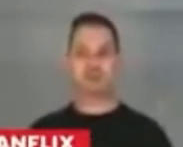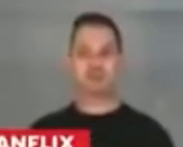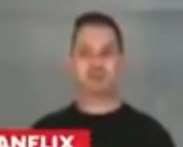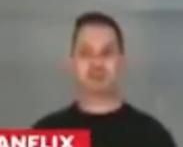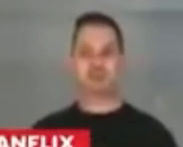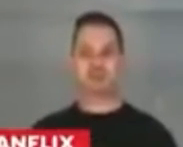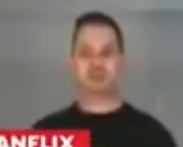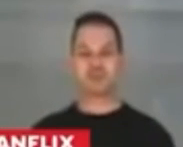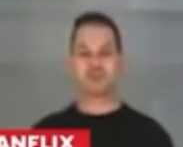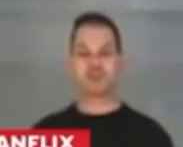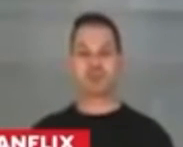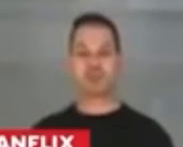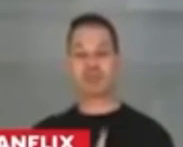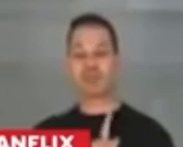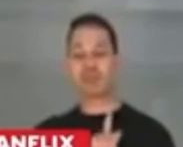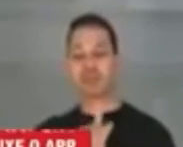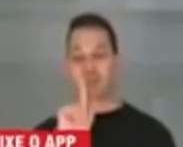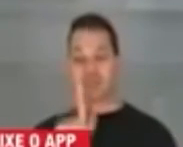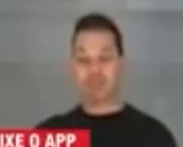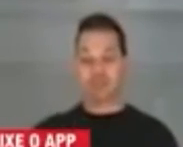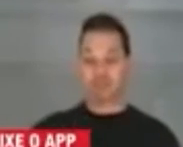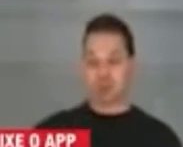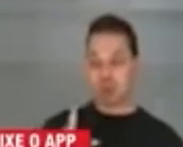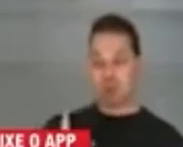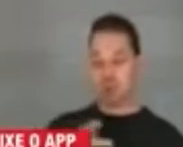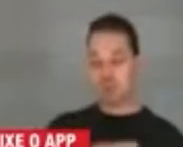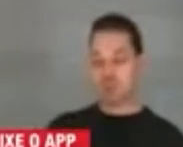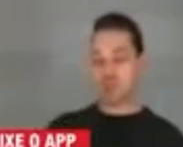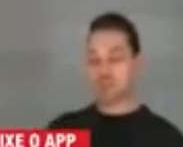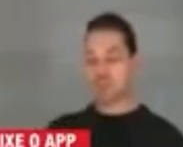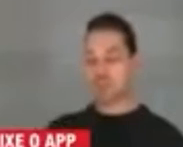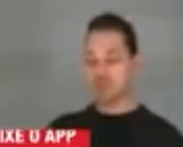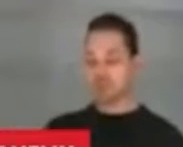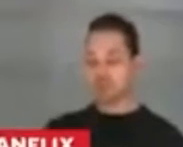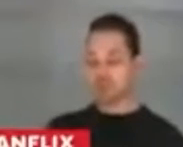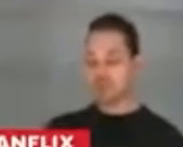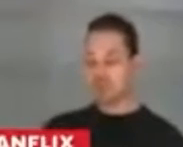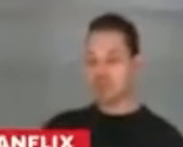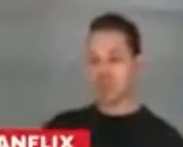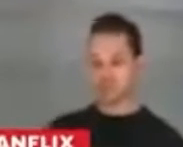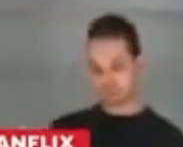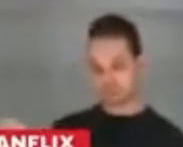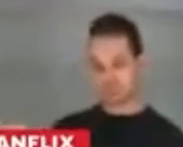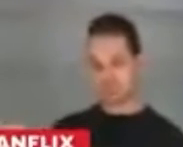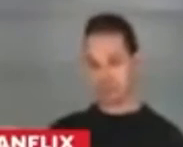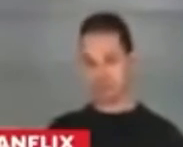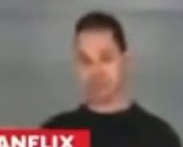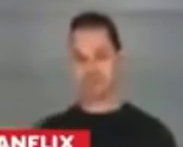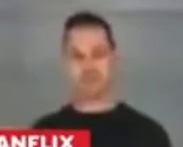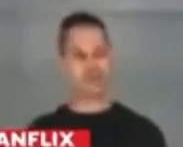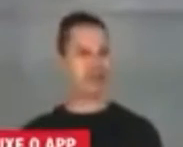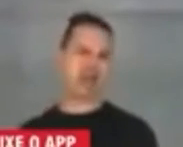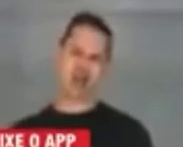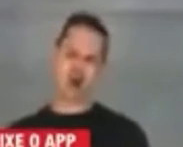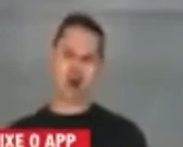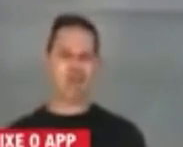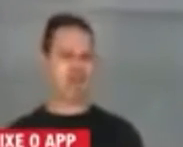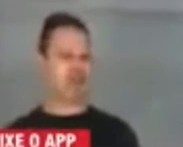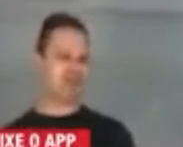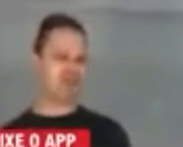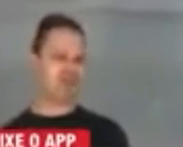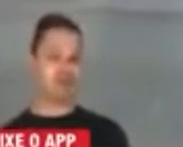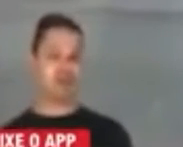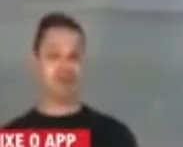Foi na gestão do presidente Renan. Veja, Vossa Excelência. Renan esclarece. Covardia. Isso é uma covardia. Vossa Excelência. O Senado, na